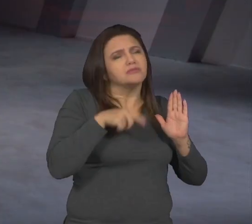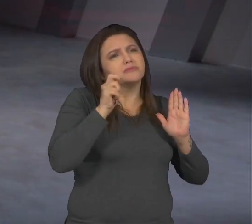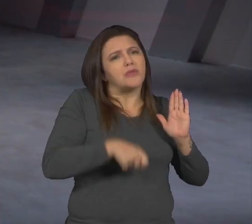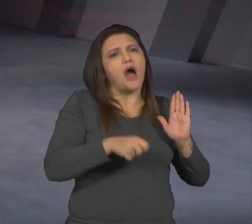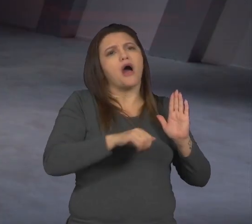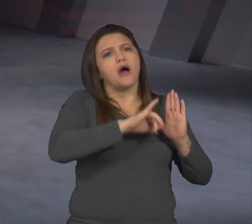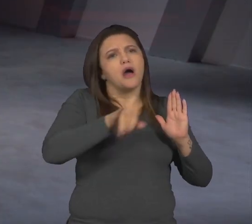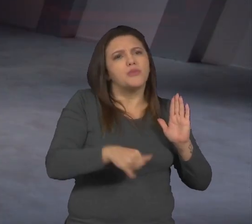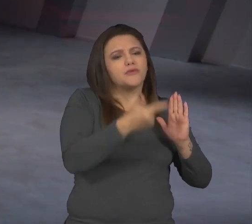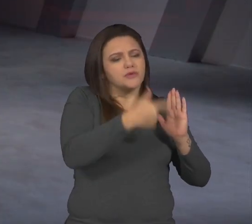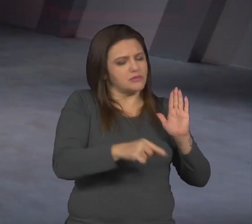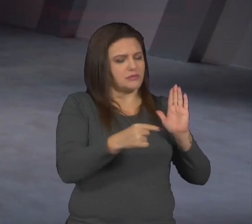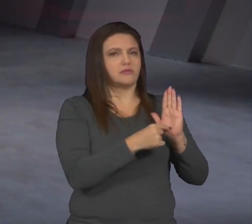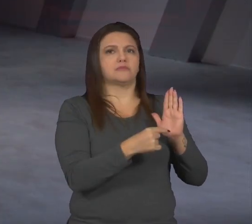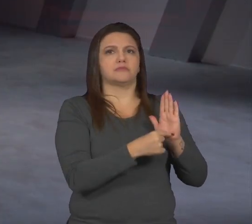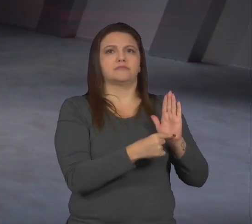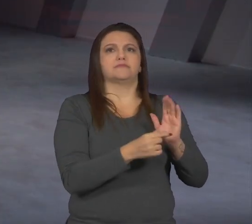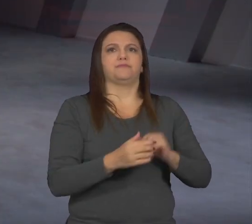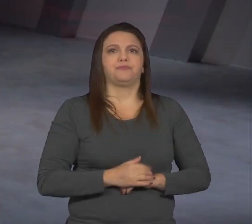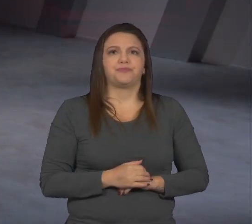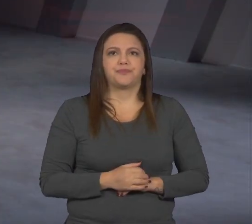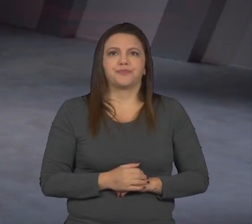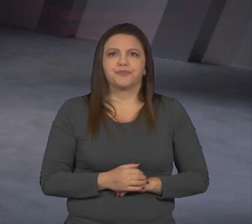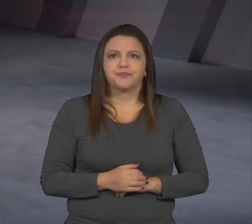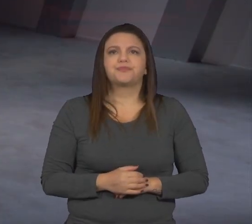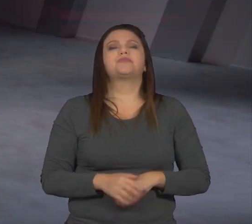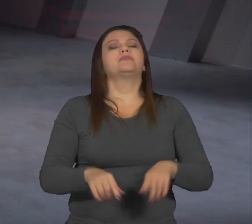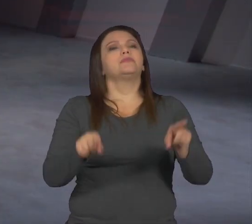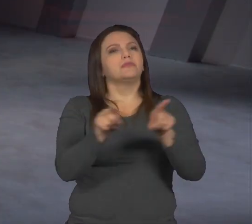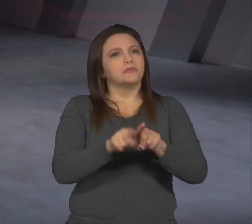Maior dependabilidade, né? Eu vou ter maior